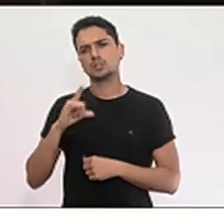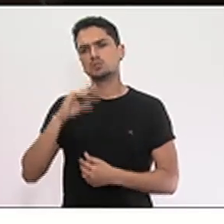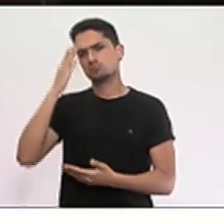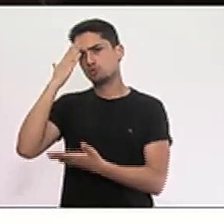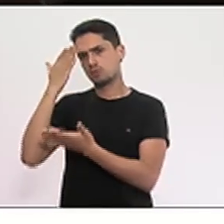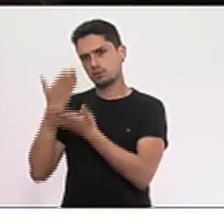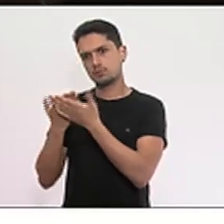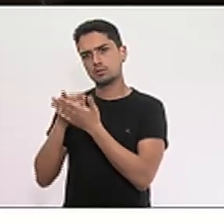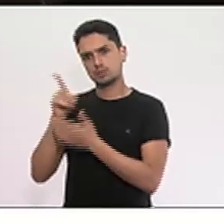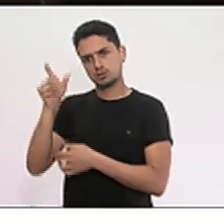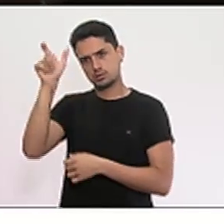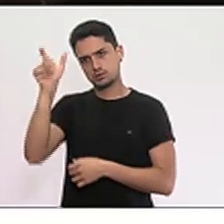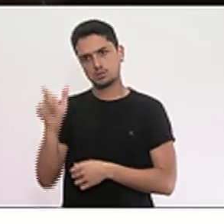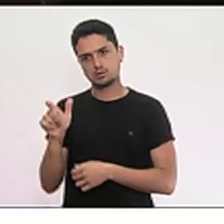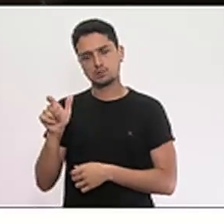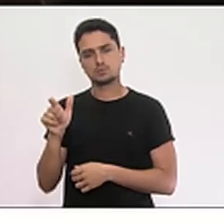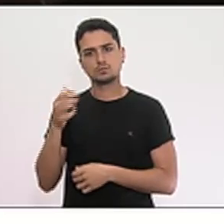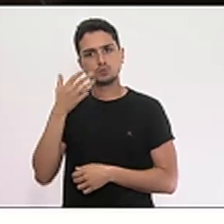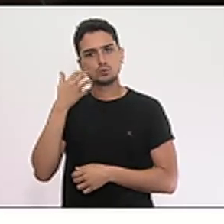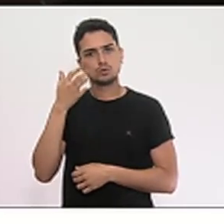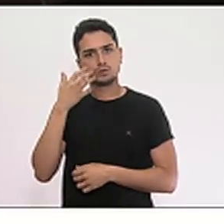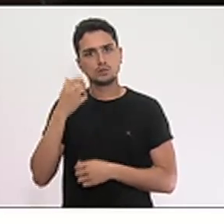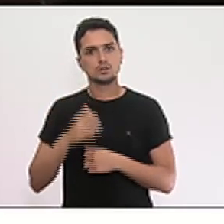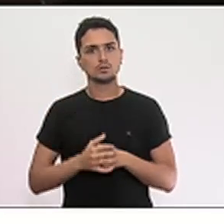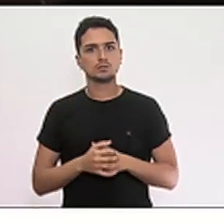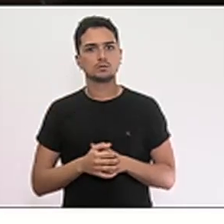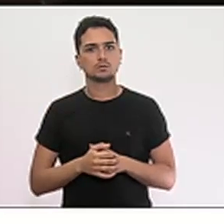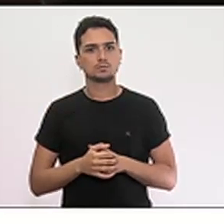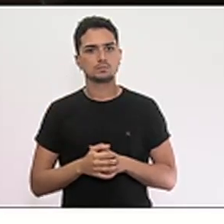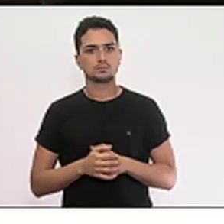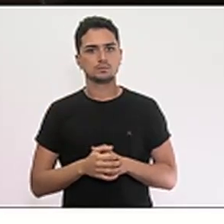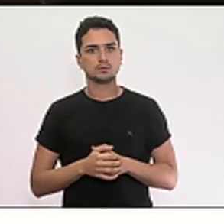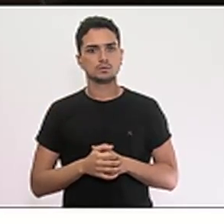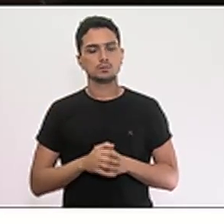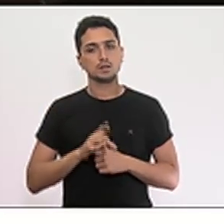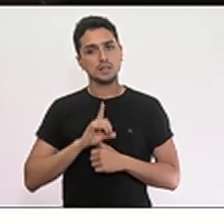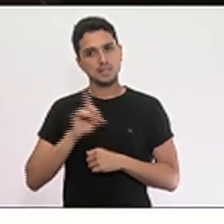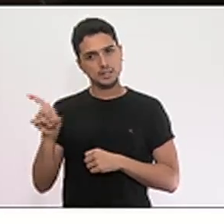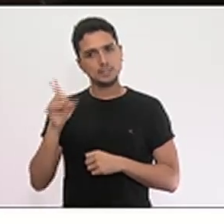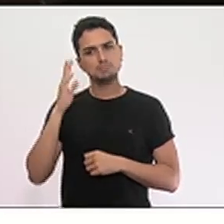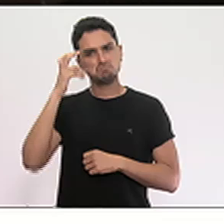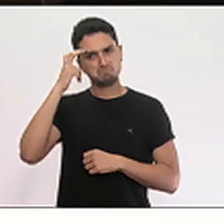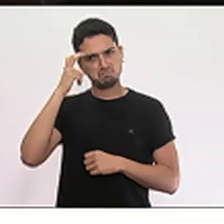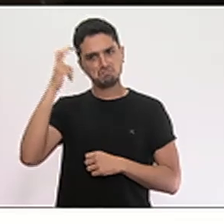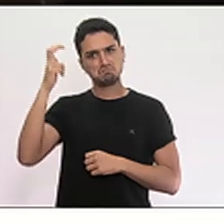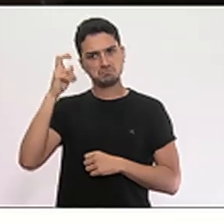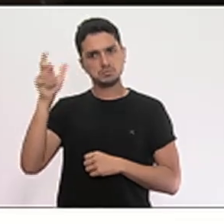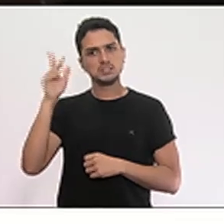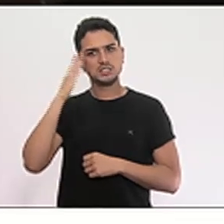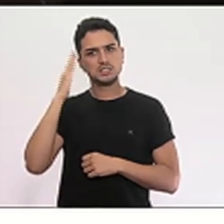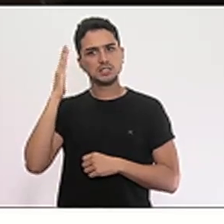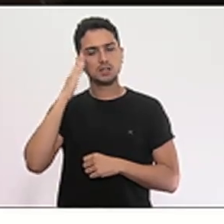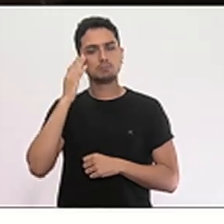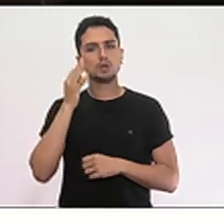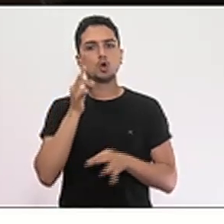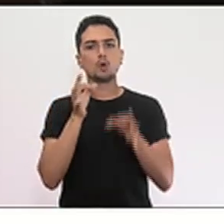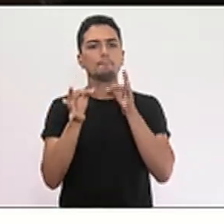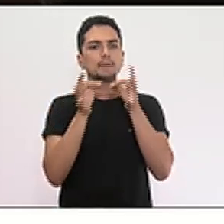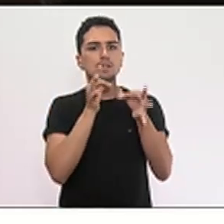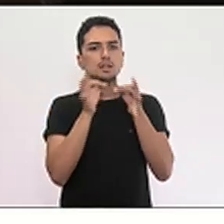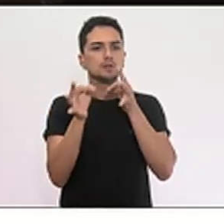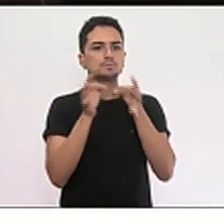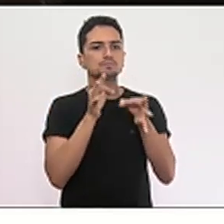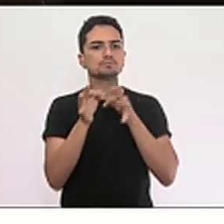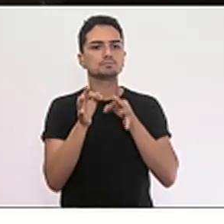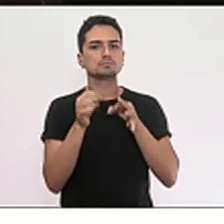governador era um juiz, um ex-juiz, vai não só ouvir aqueles que clamam pela